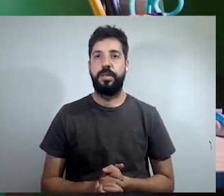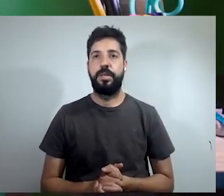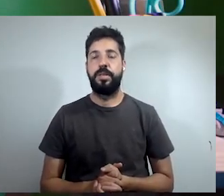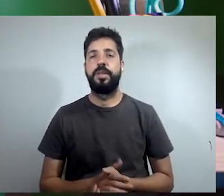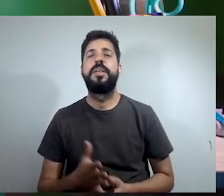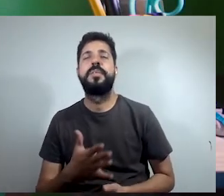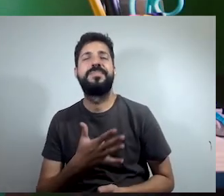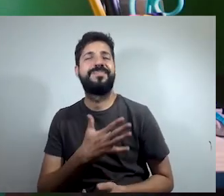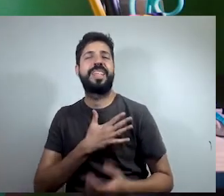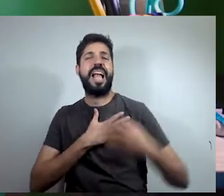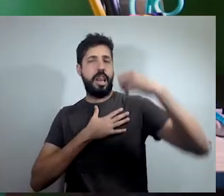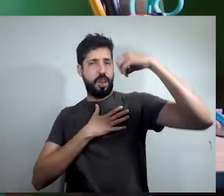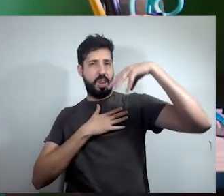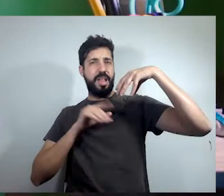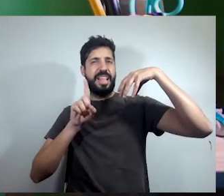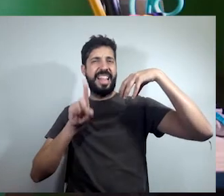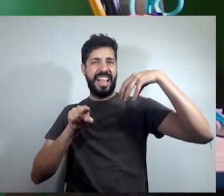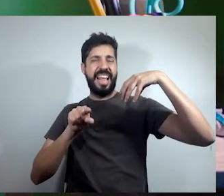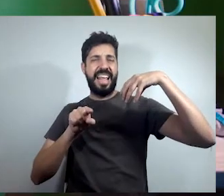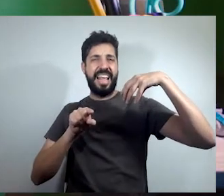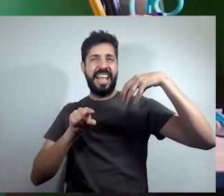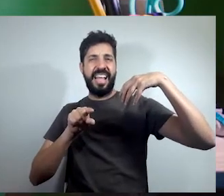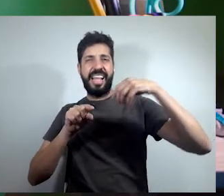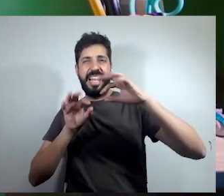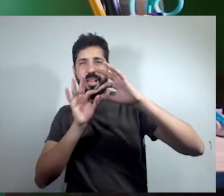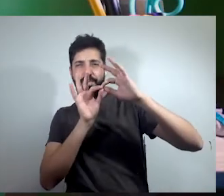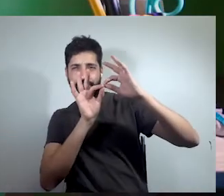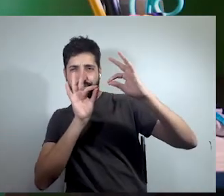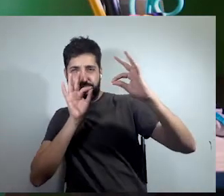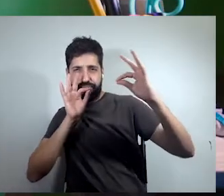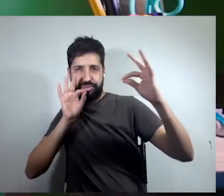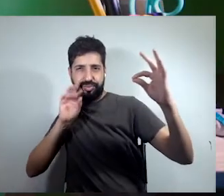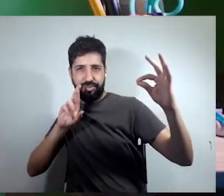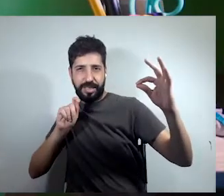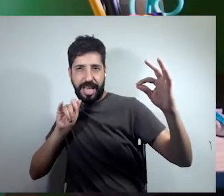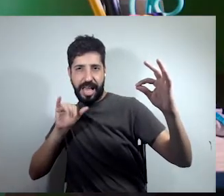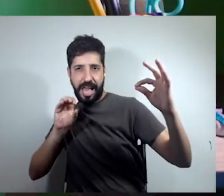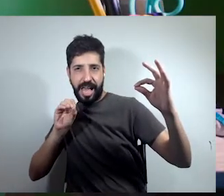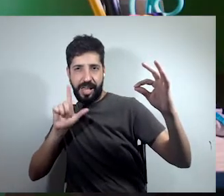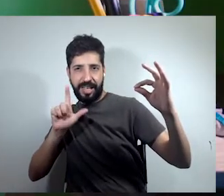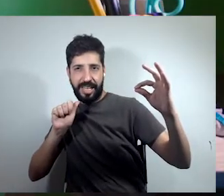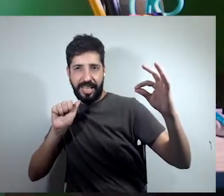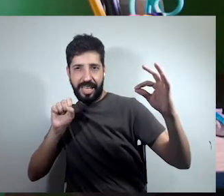Minha luz é de raio laser.